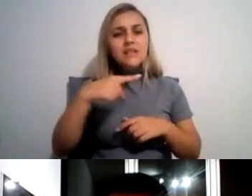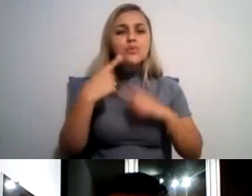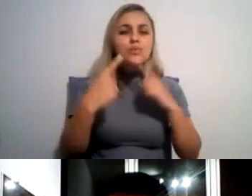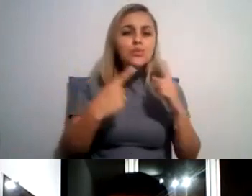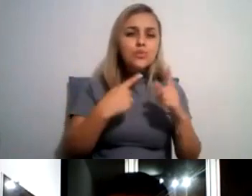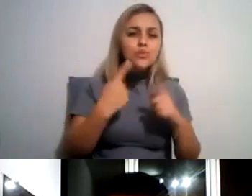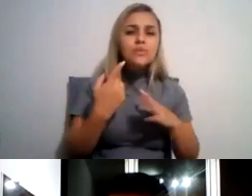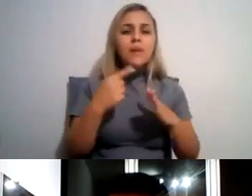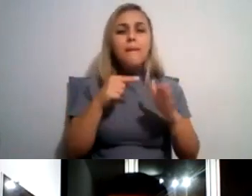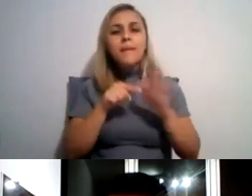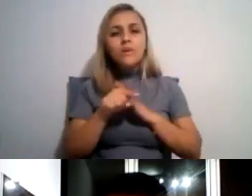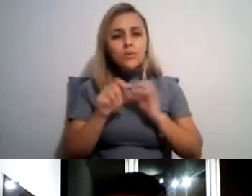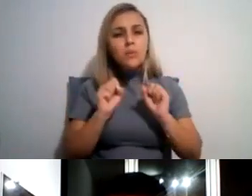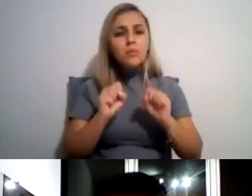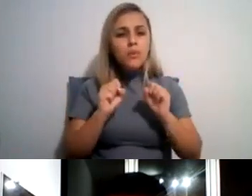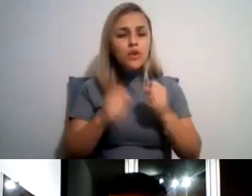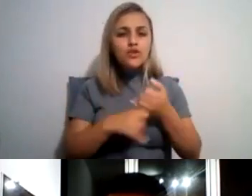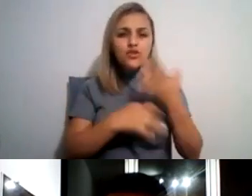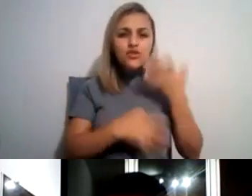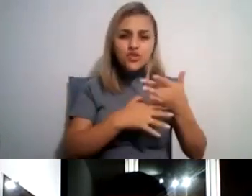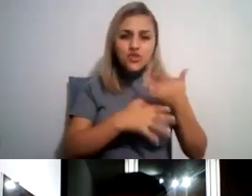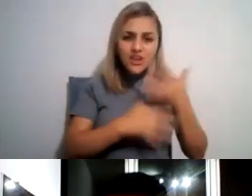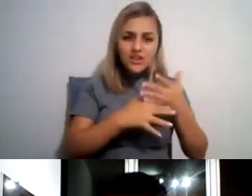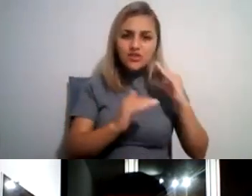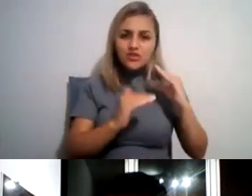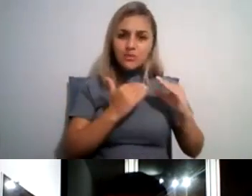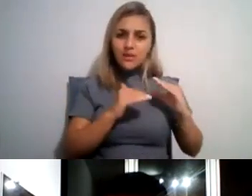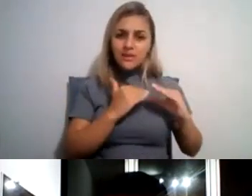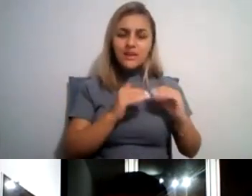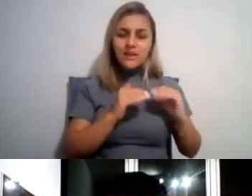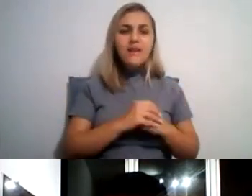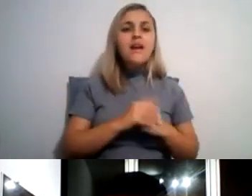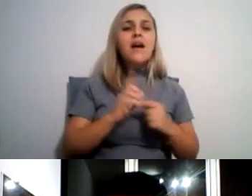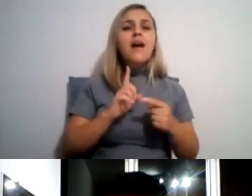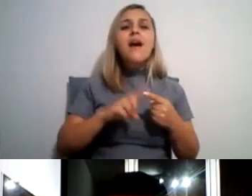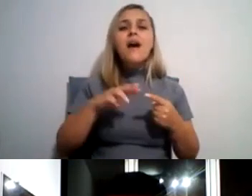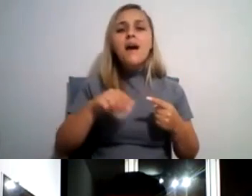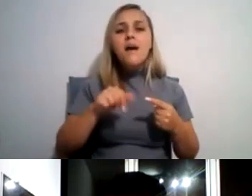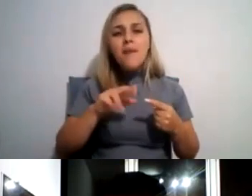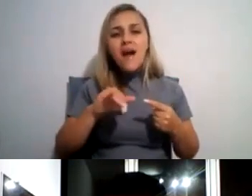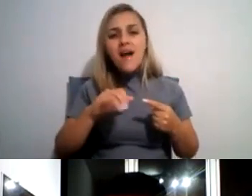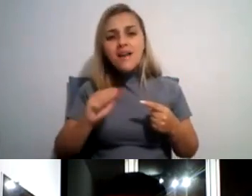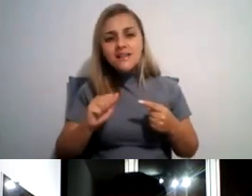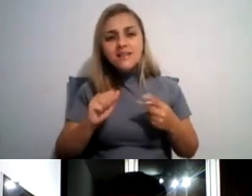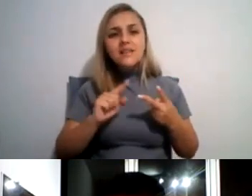As meninas, Márcia, Paty e Malu, fiquem à vontade para mediar também, tá bom?